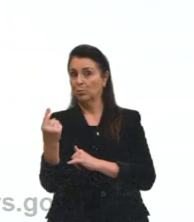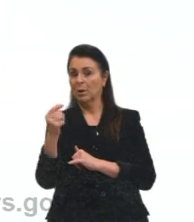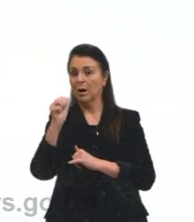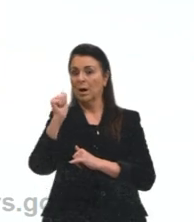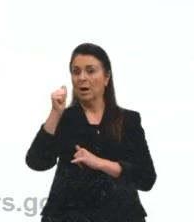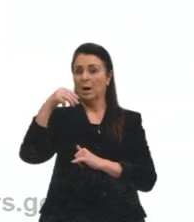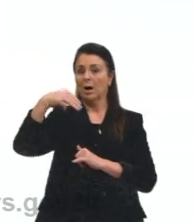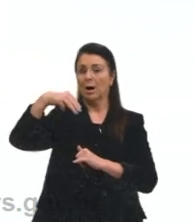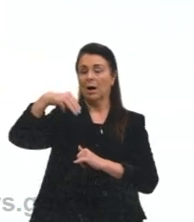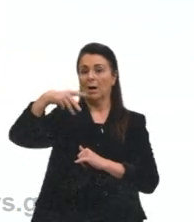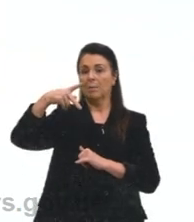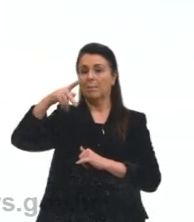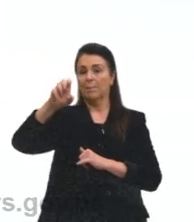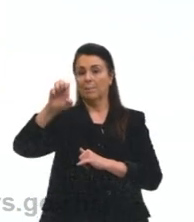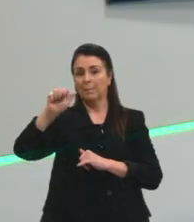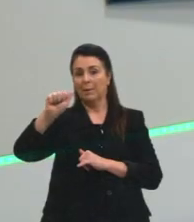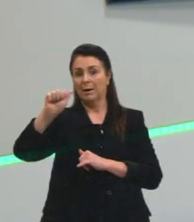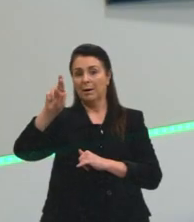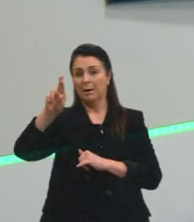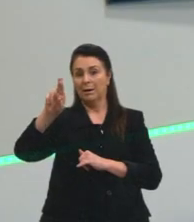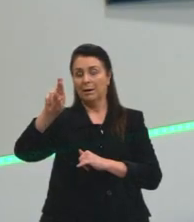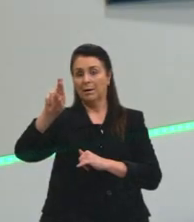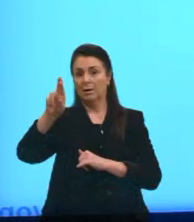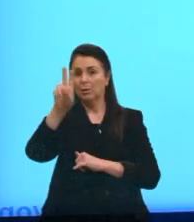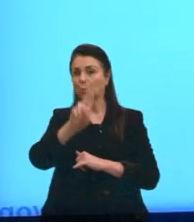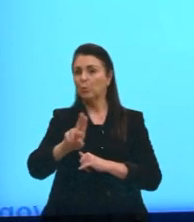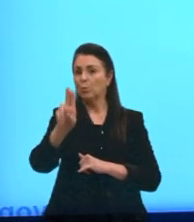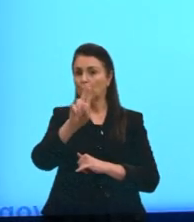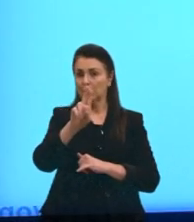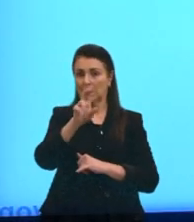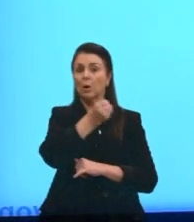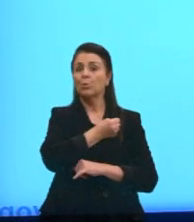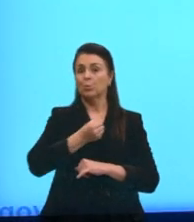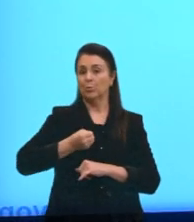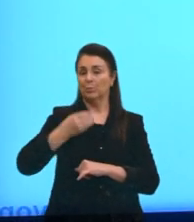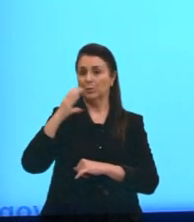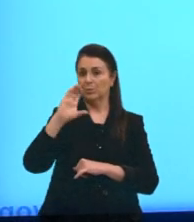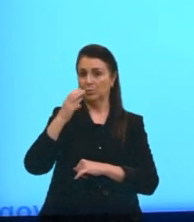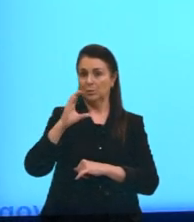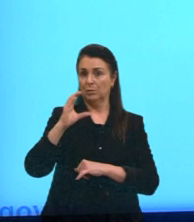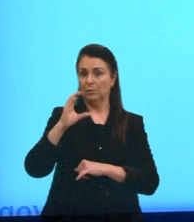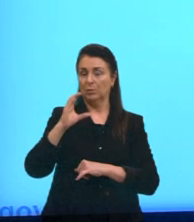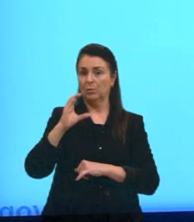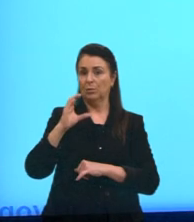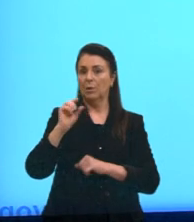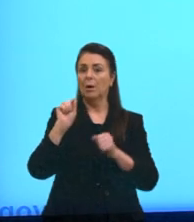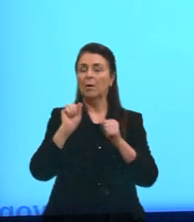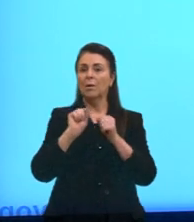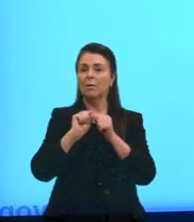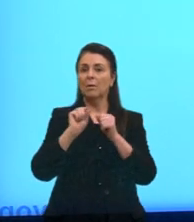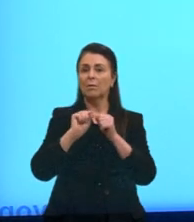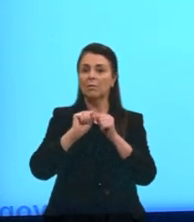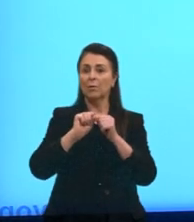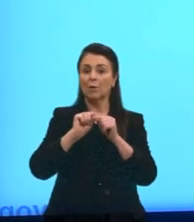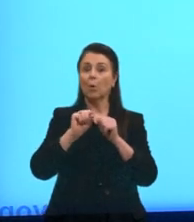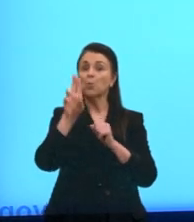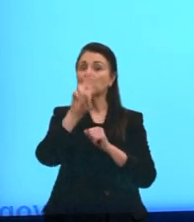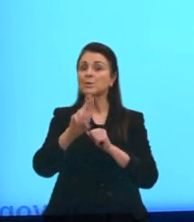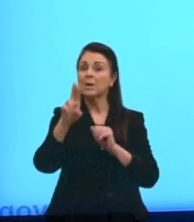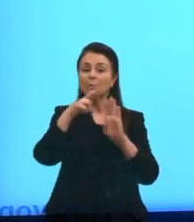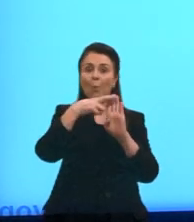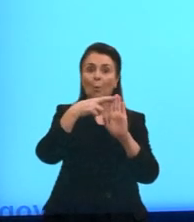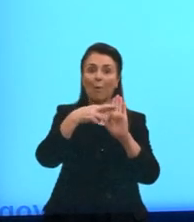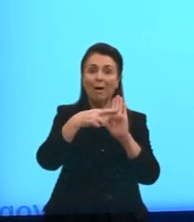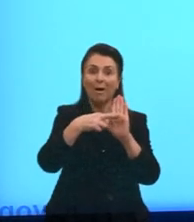ampér a gente pode escrever ela primeiro utilizando uma notação científica a gente pode fazer aqui a regra da,